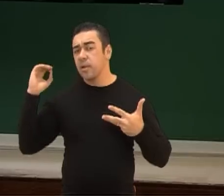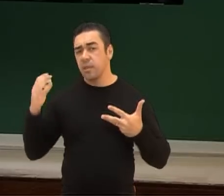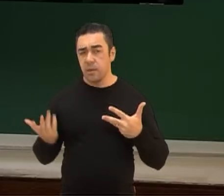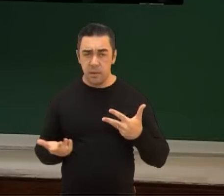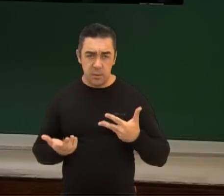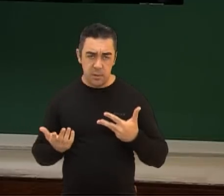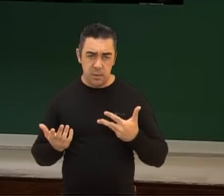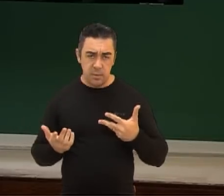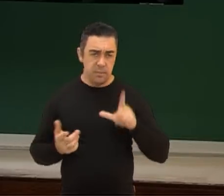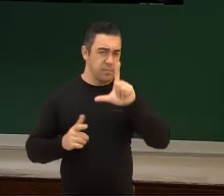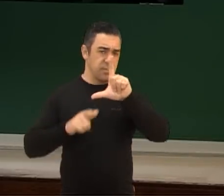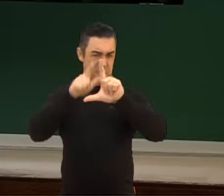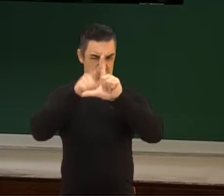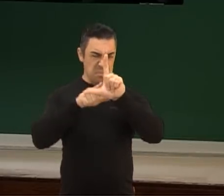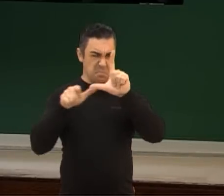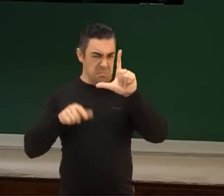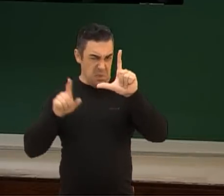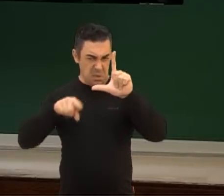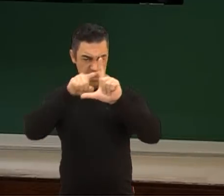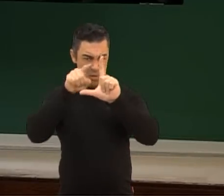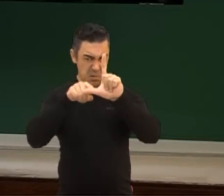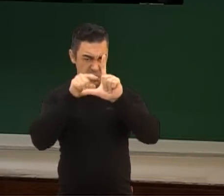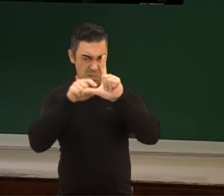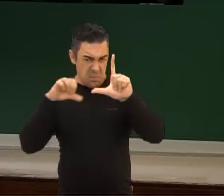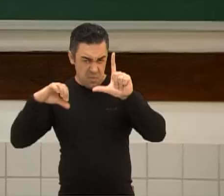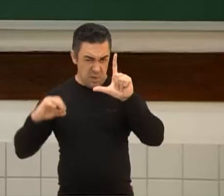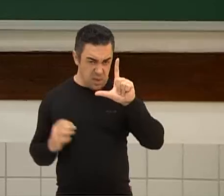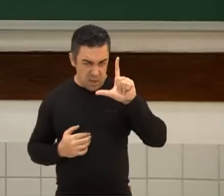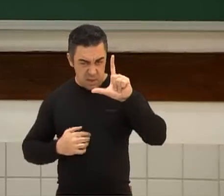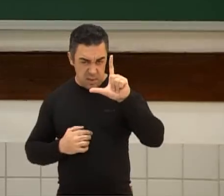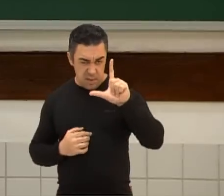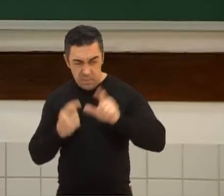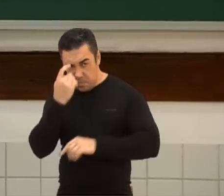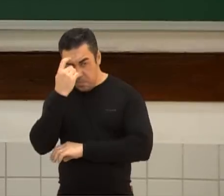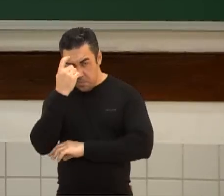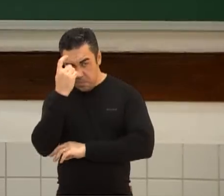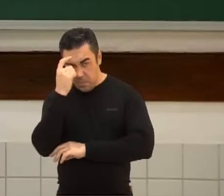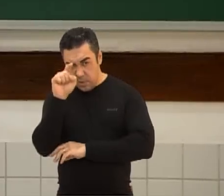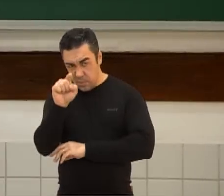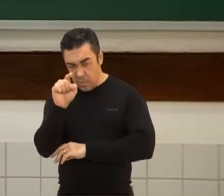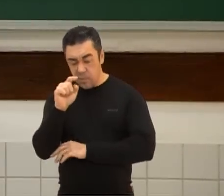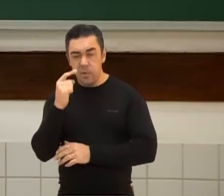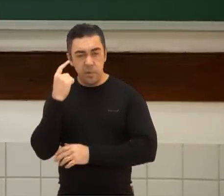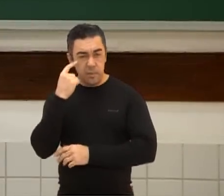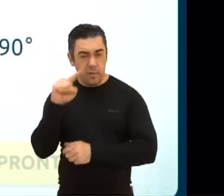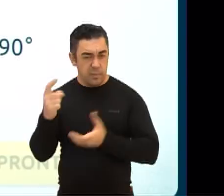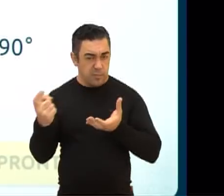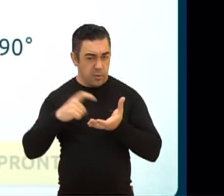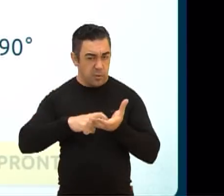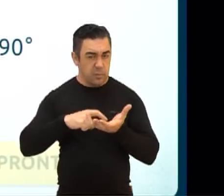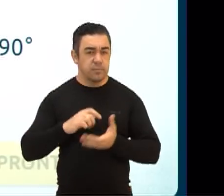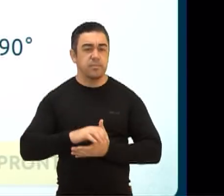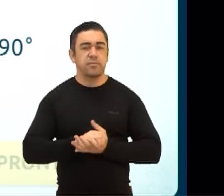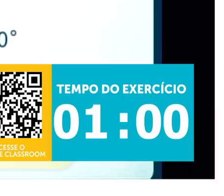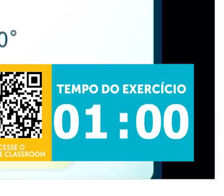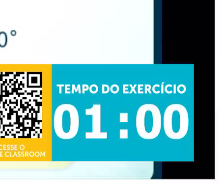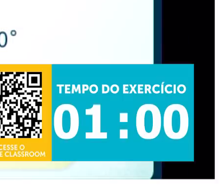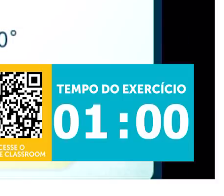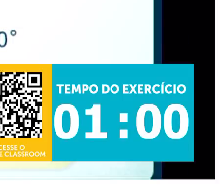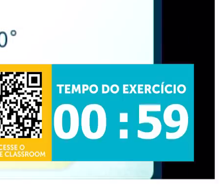que este ângulo forma um ângulo de 90 graus? Pensem lá um pouquinho que nós já voltamos.